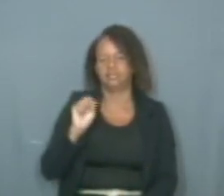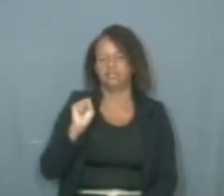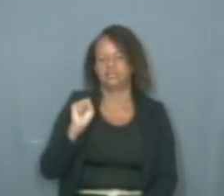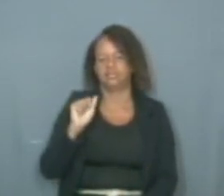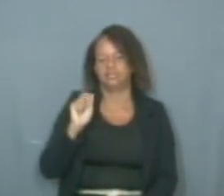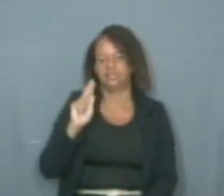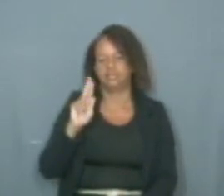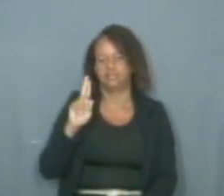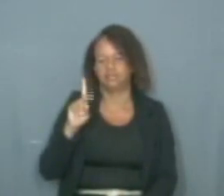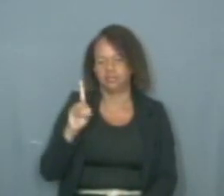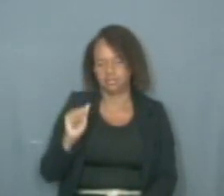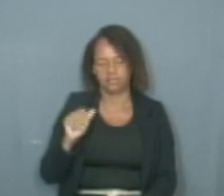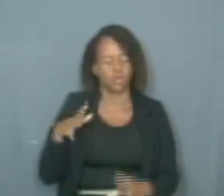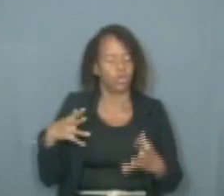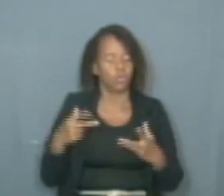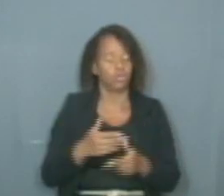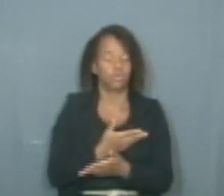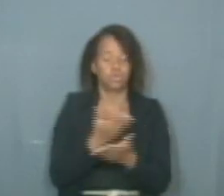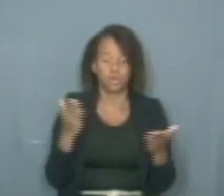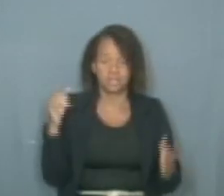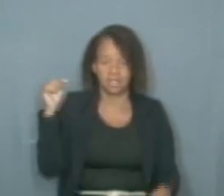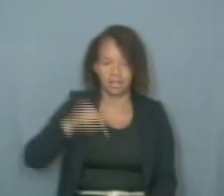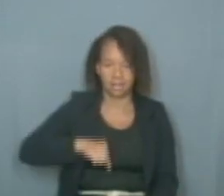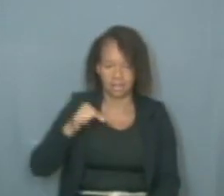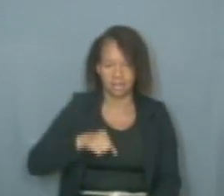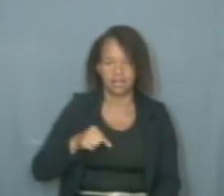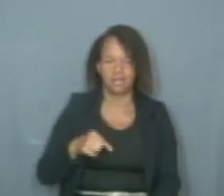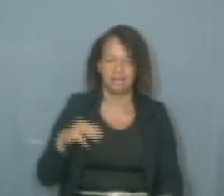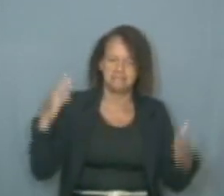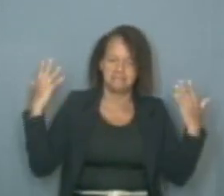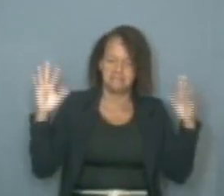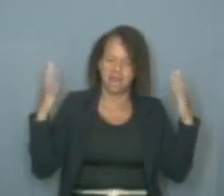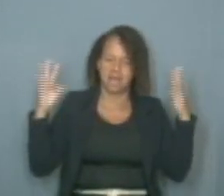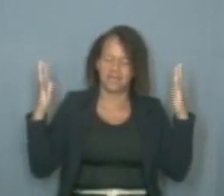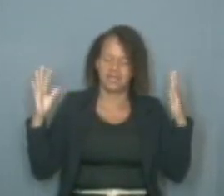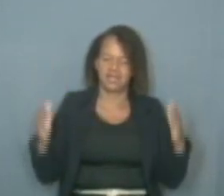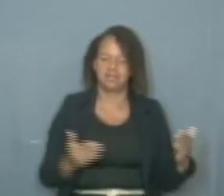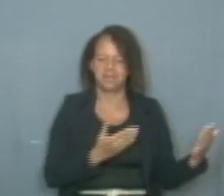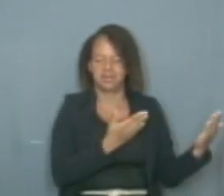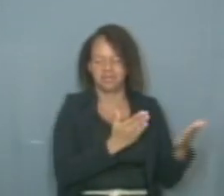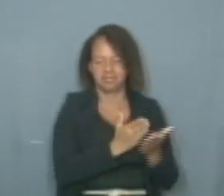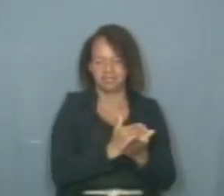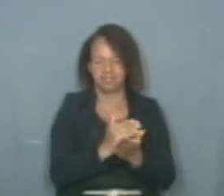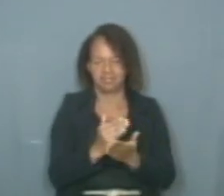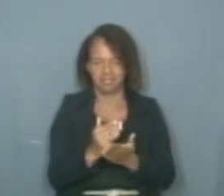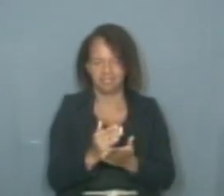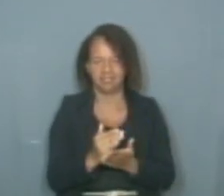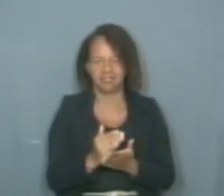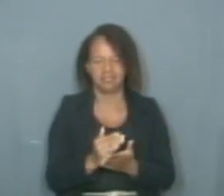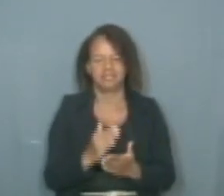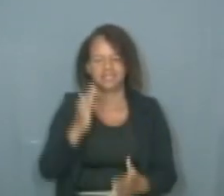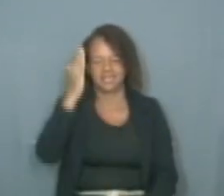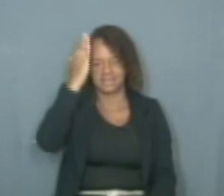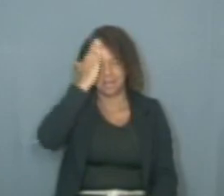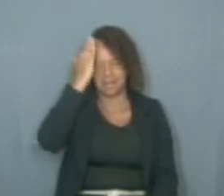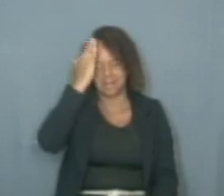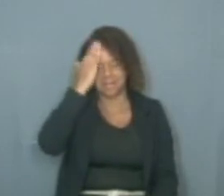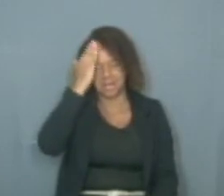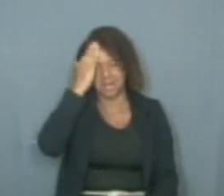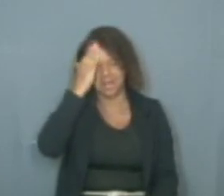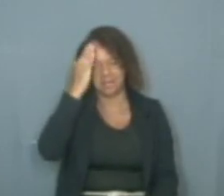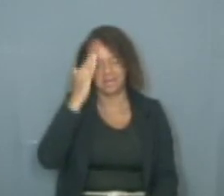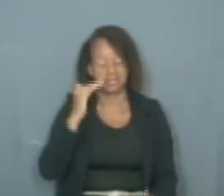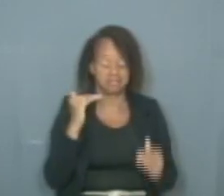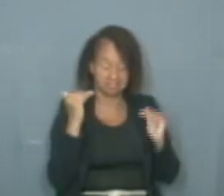saiba que todas e todos nós aqui aplaudimos a sua iniciativa por sabermos que ela